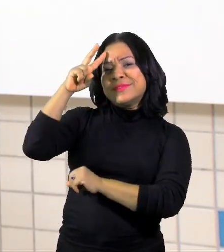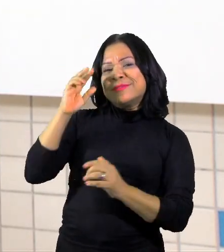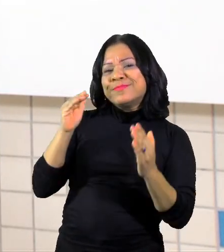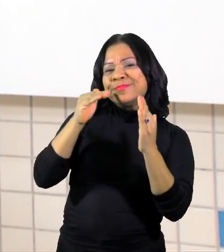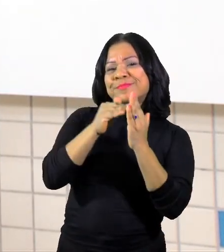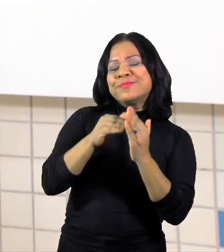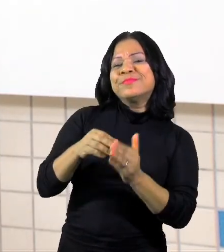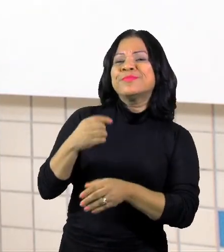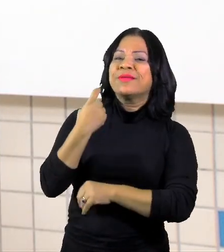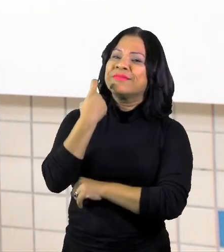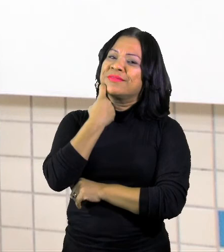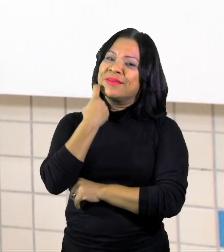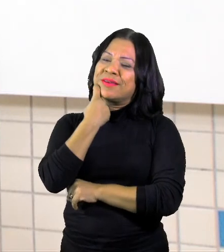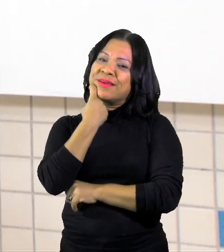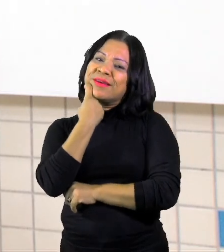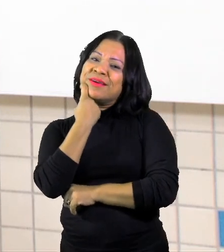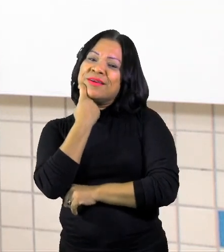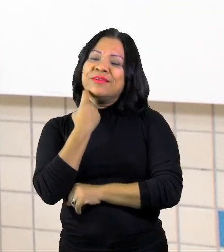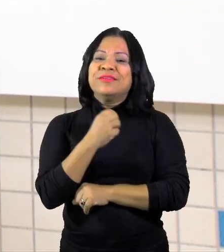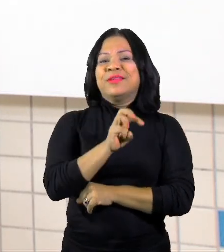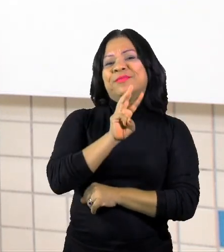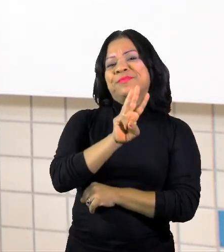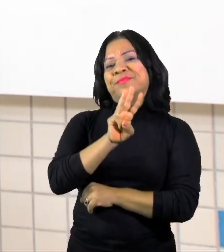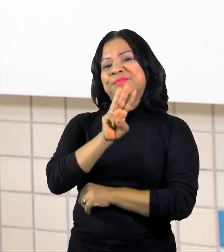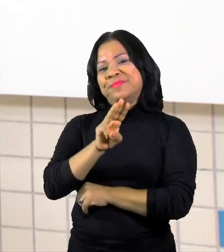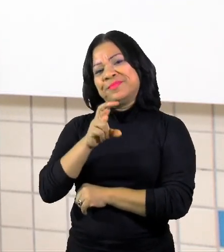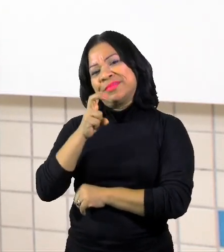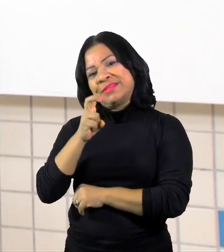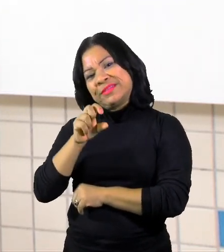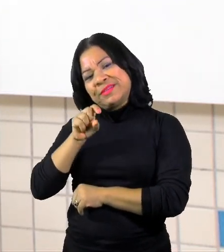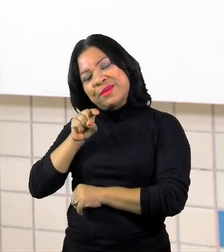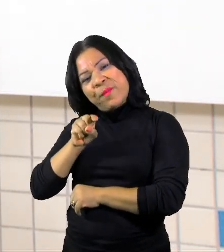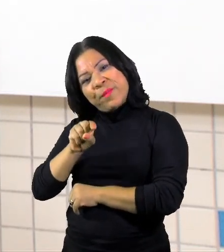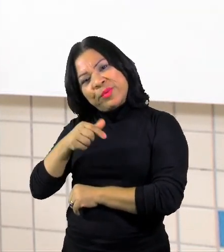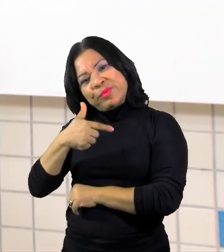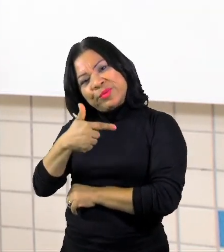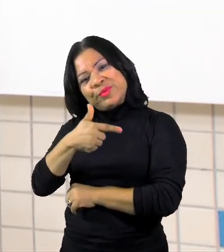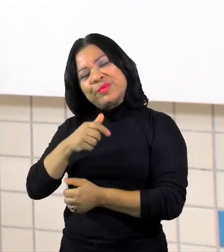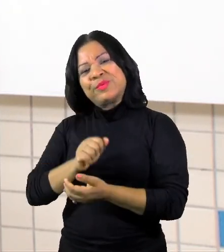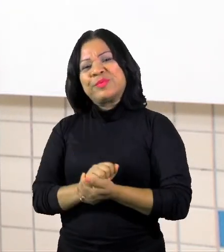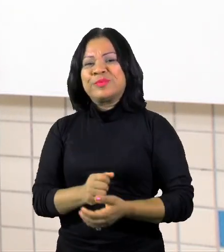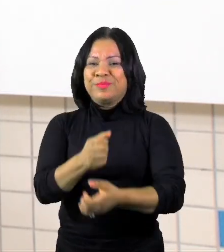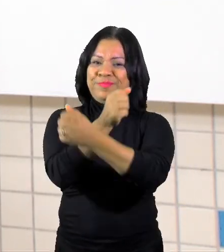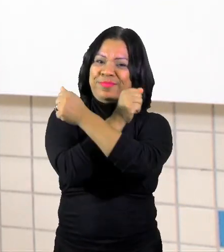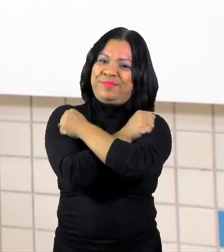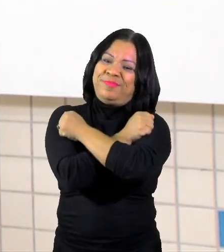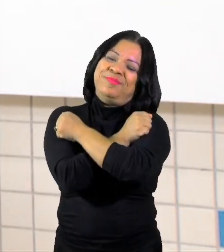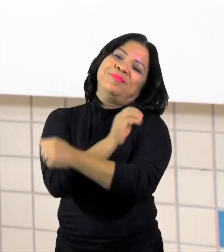canal 5.2. Um grande abraço e até a próxima aula.